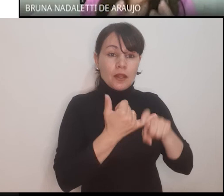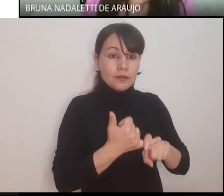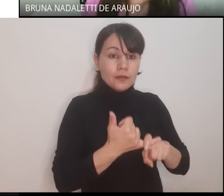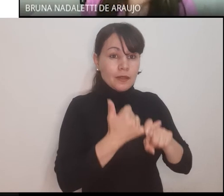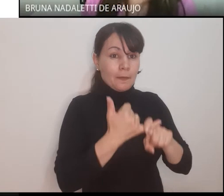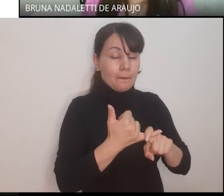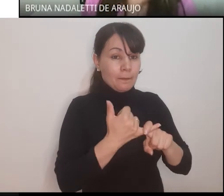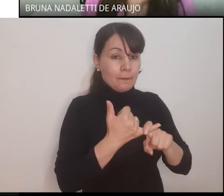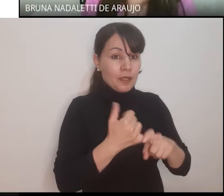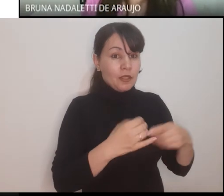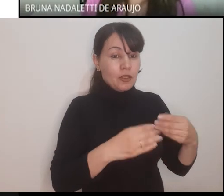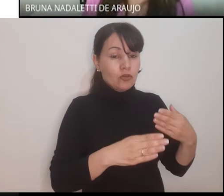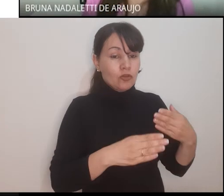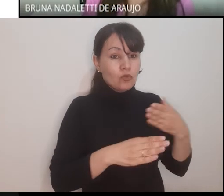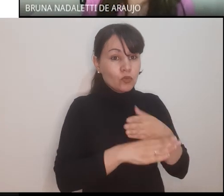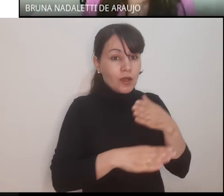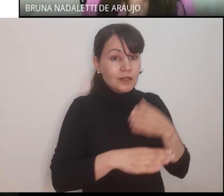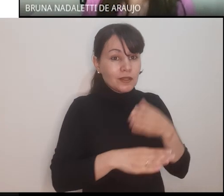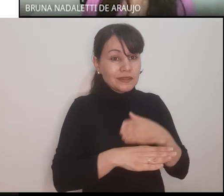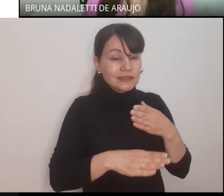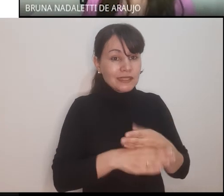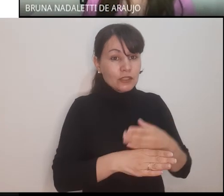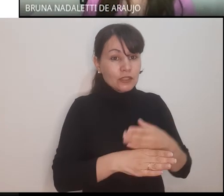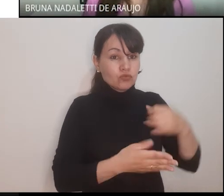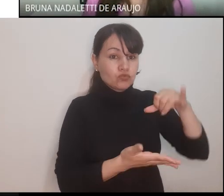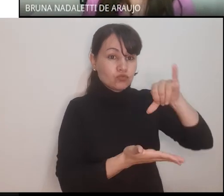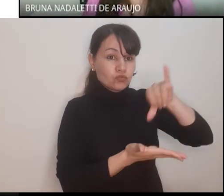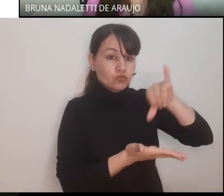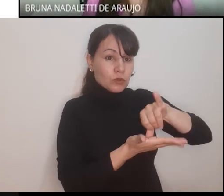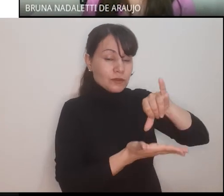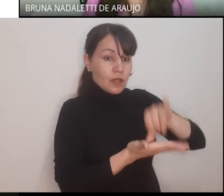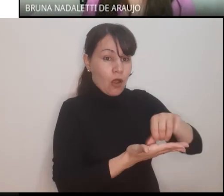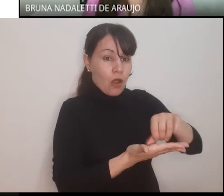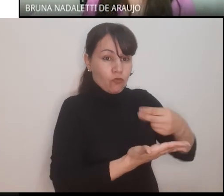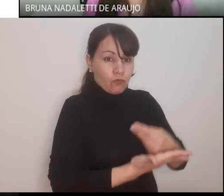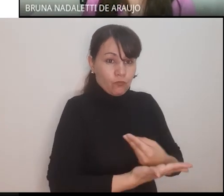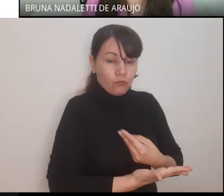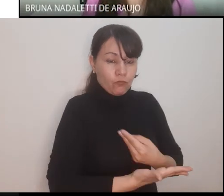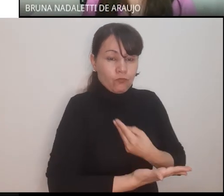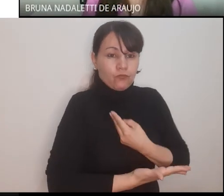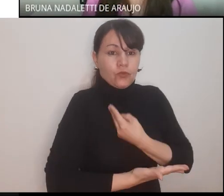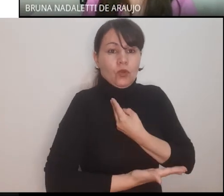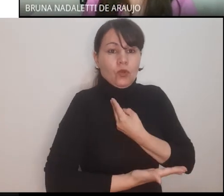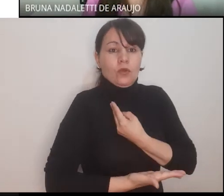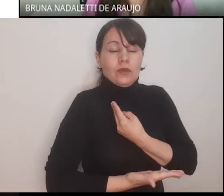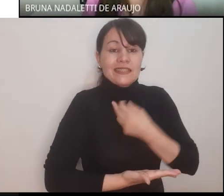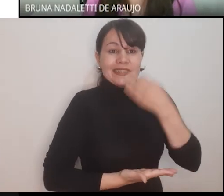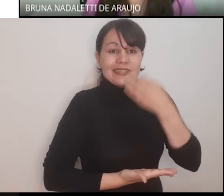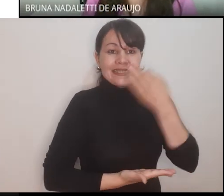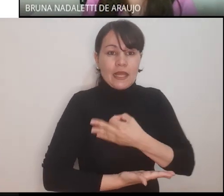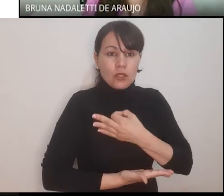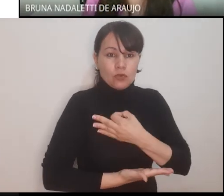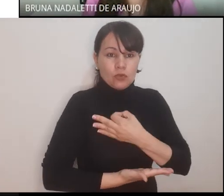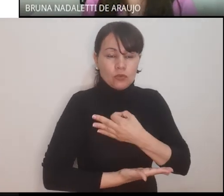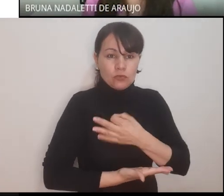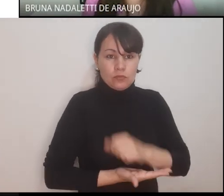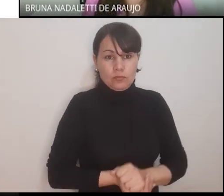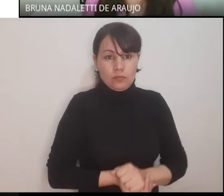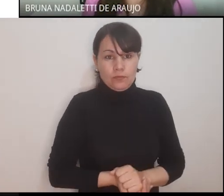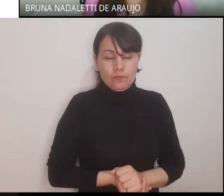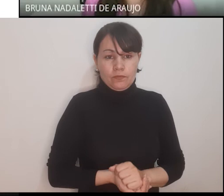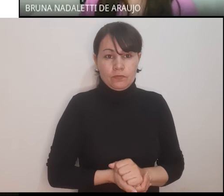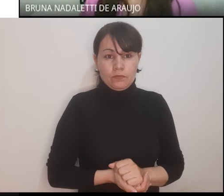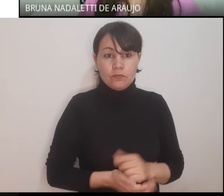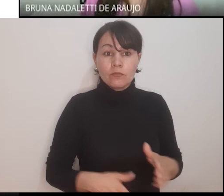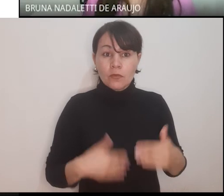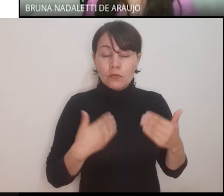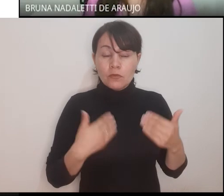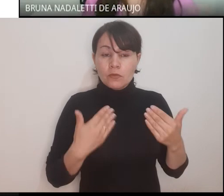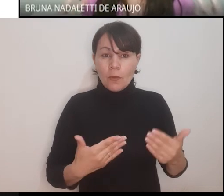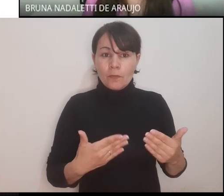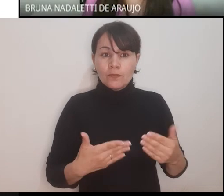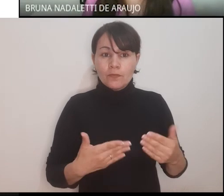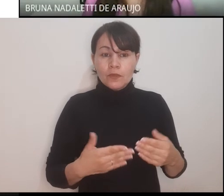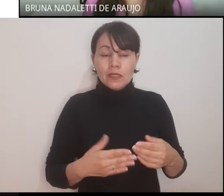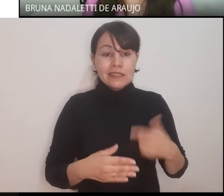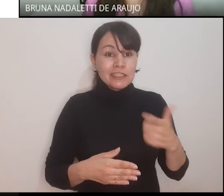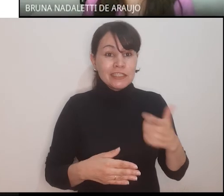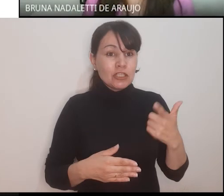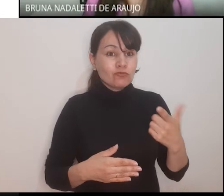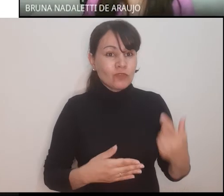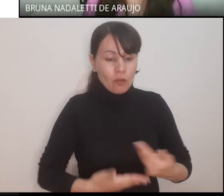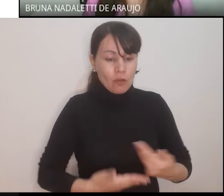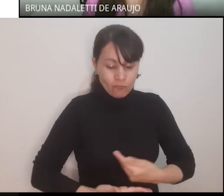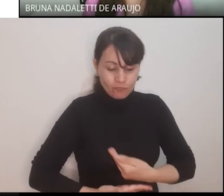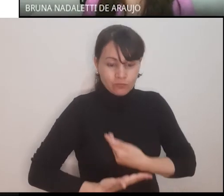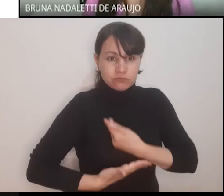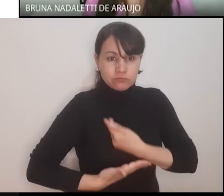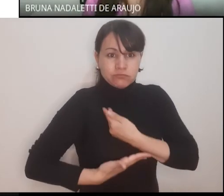eficiente acesso vascular, capaz de proporcionar um fluxo sanguíneo adequado, ou seja, sem um bom